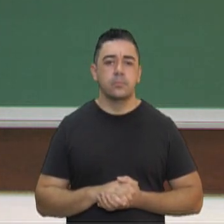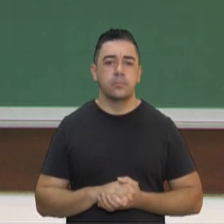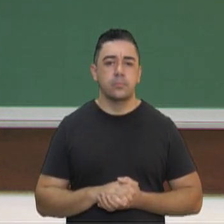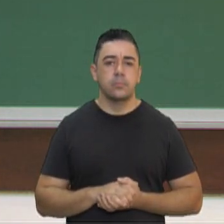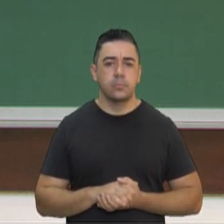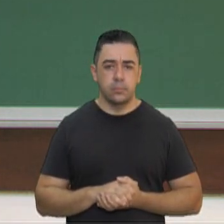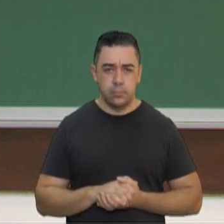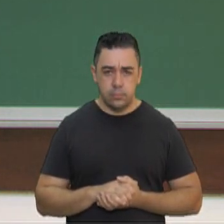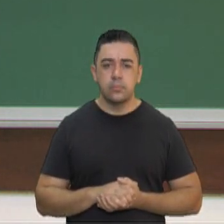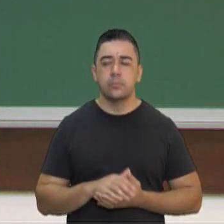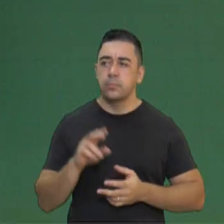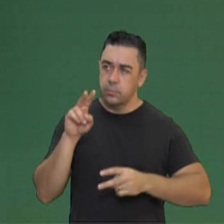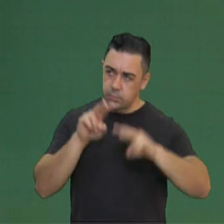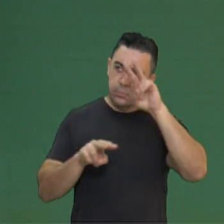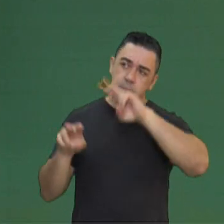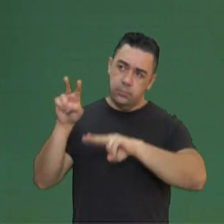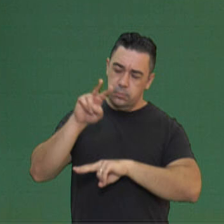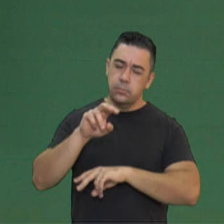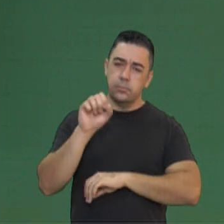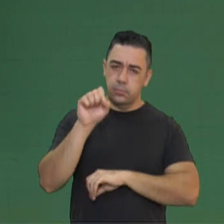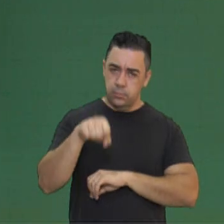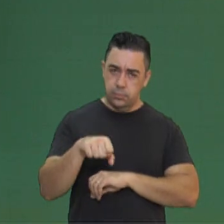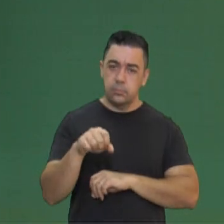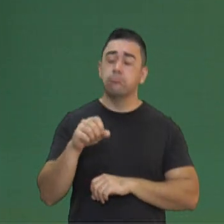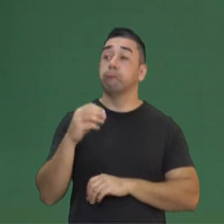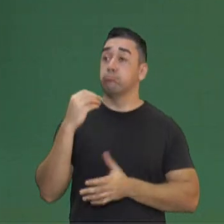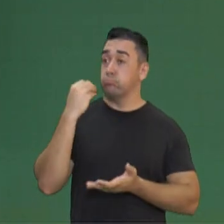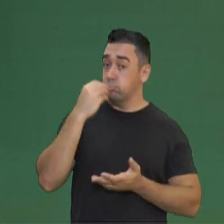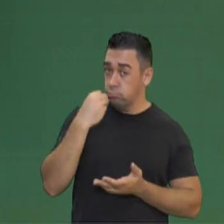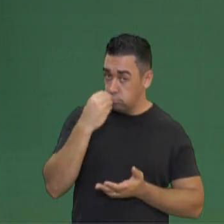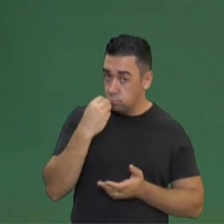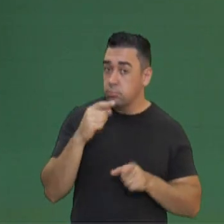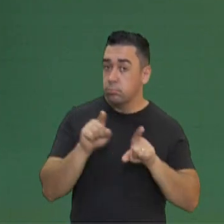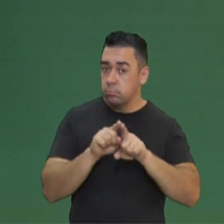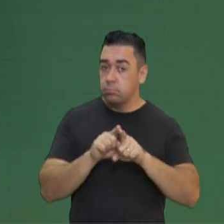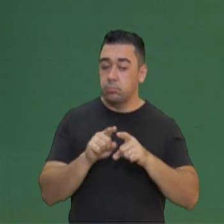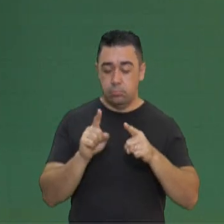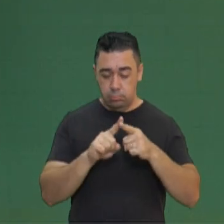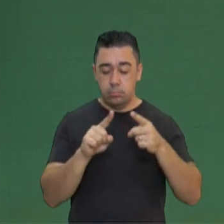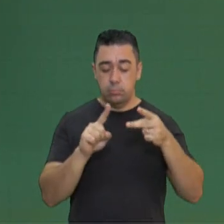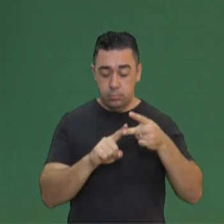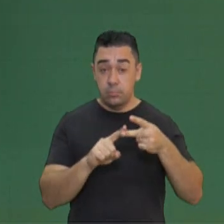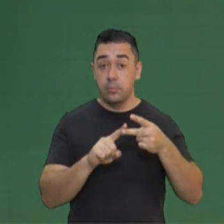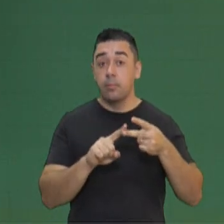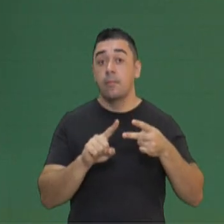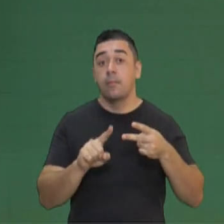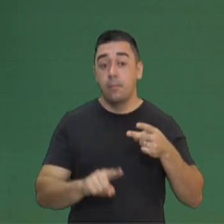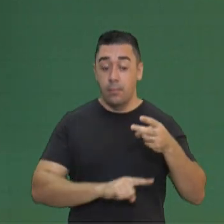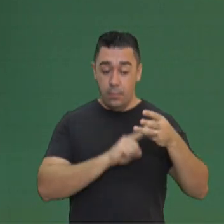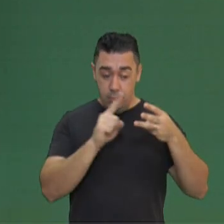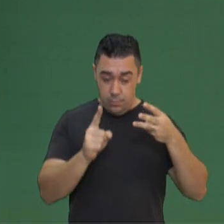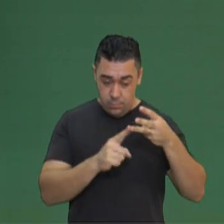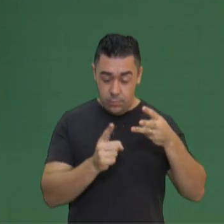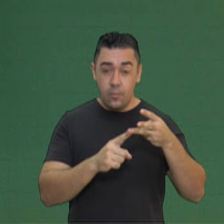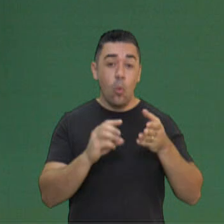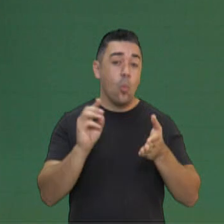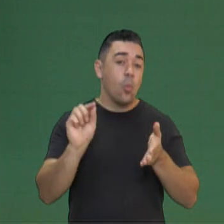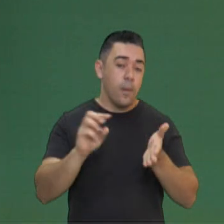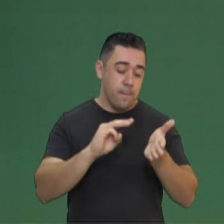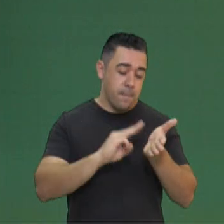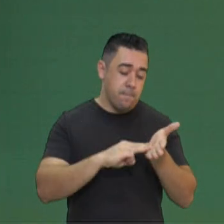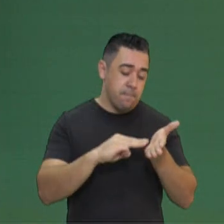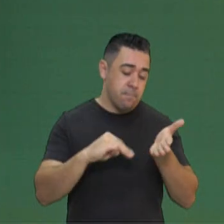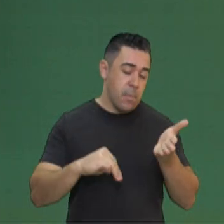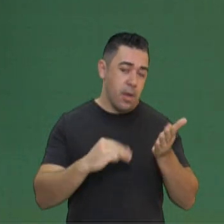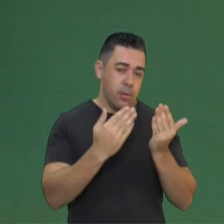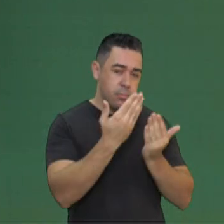Eles fazem observações, sim, experiências também, né? Mas os meteorologistas, eles também têm métodos